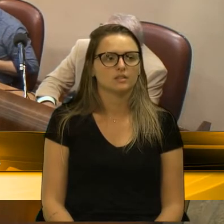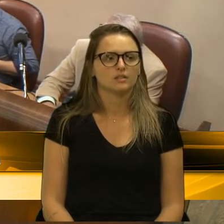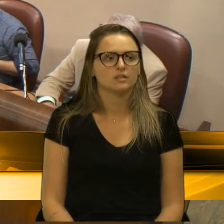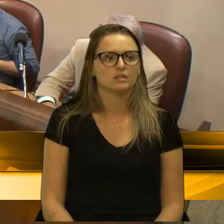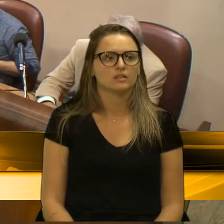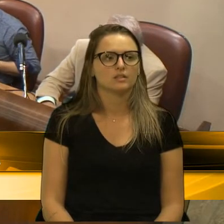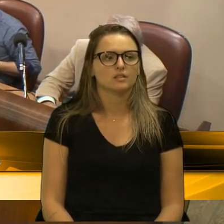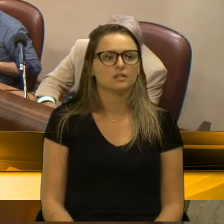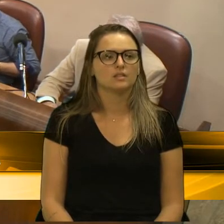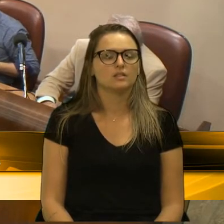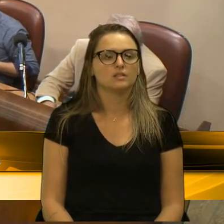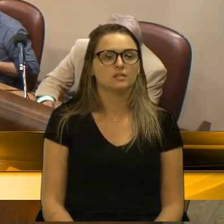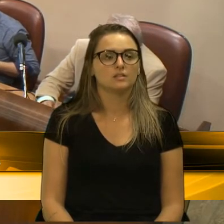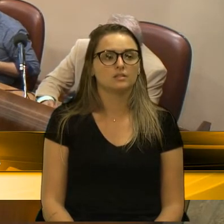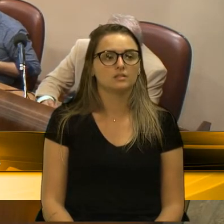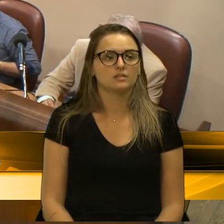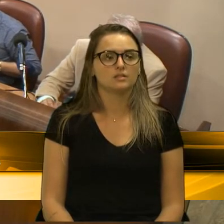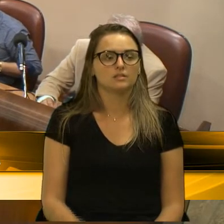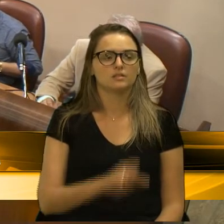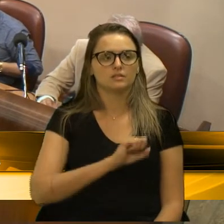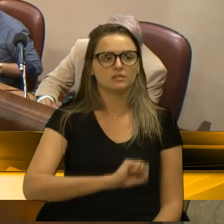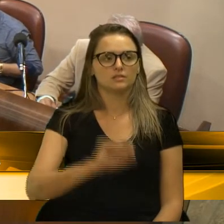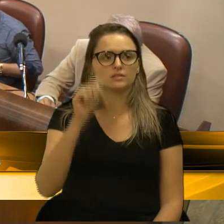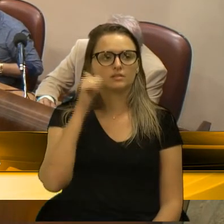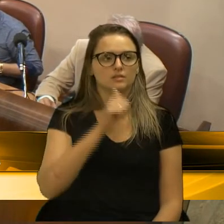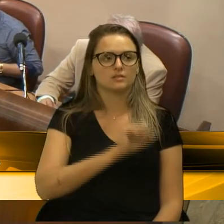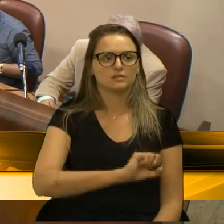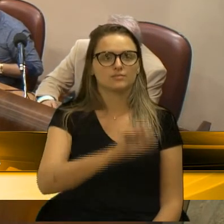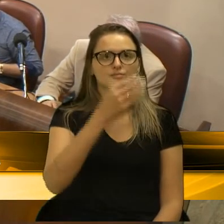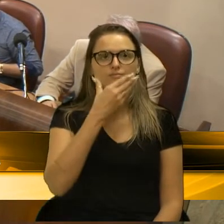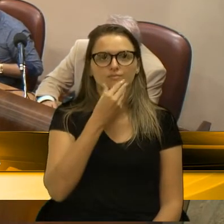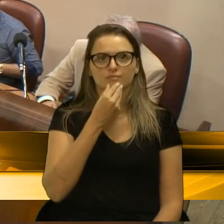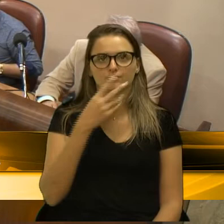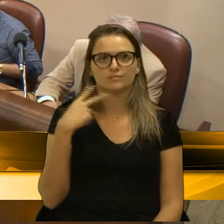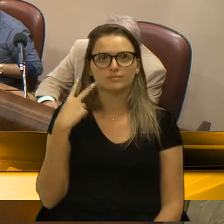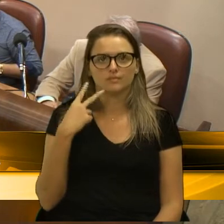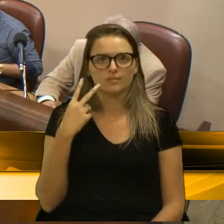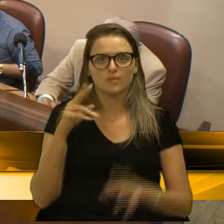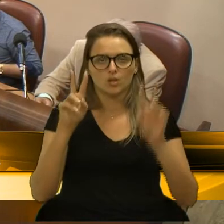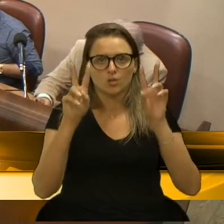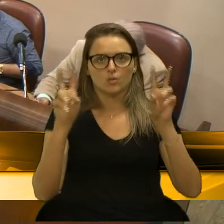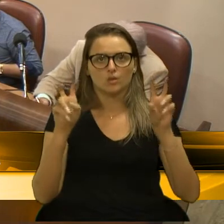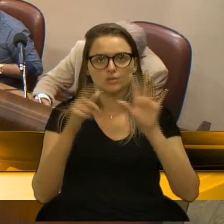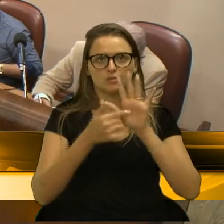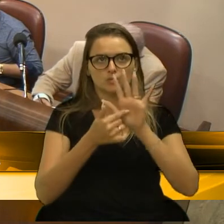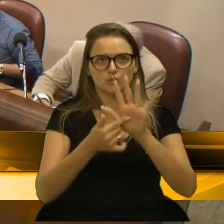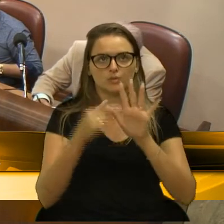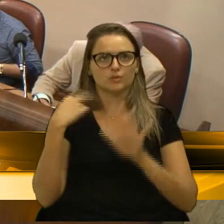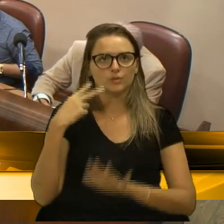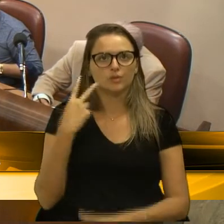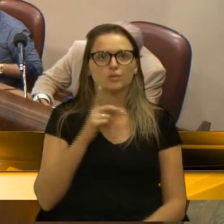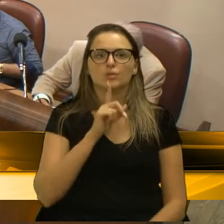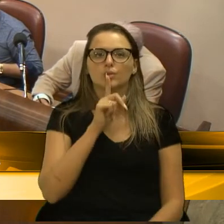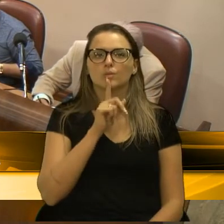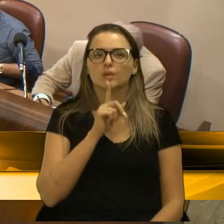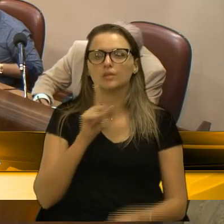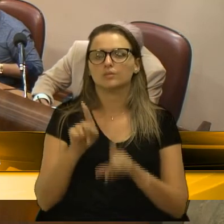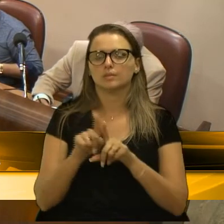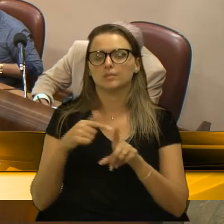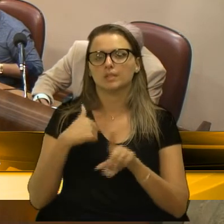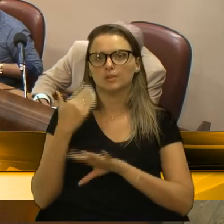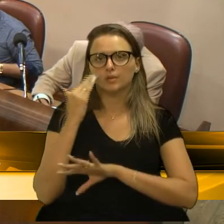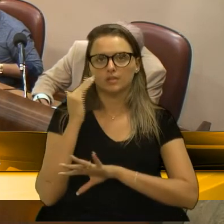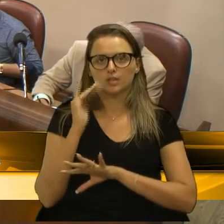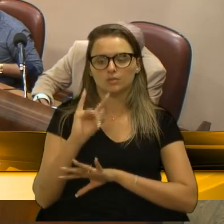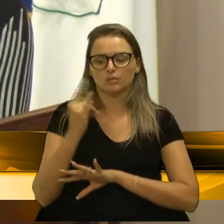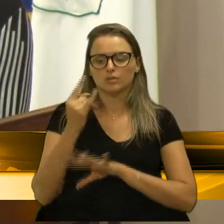Senhor presidente, senhoras e senhores vereadores, ainda continuando no mesmo tema trazido pelo vereador Alberto Meneguzzi, também entendo, e na última sessão a